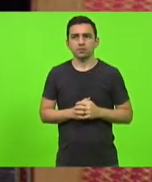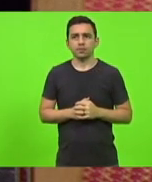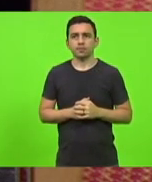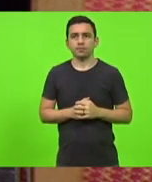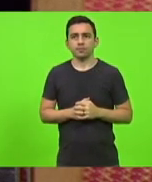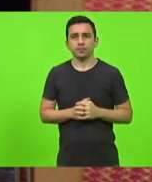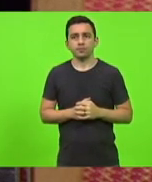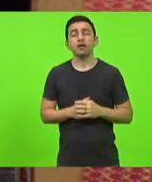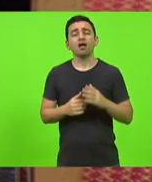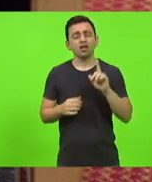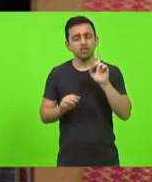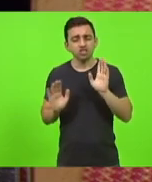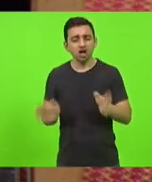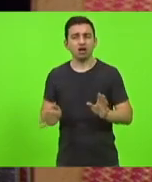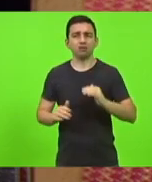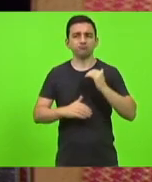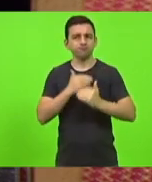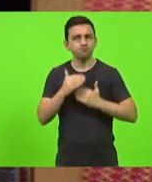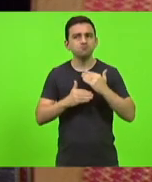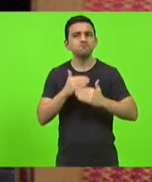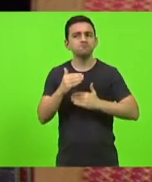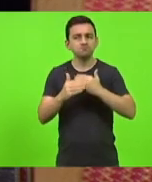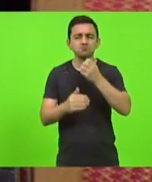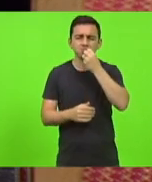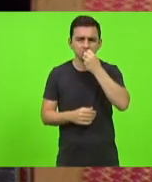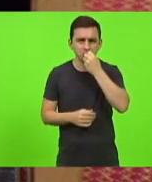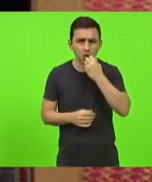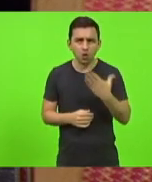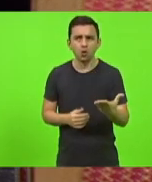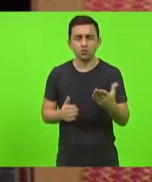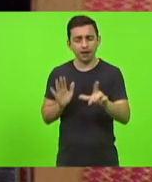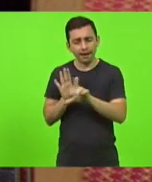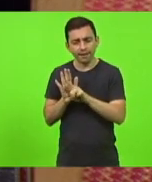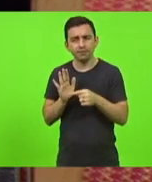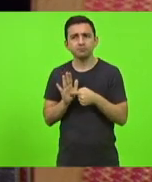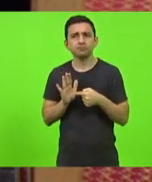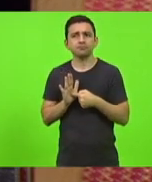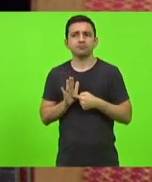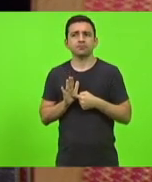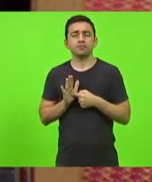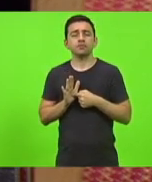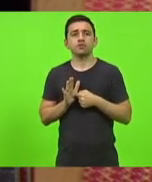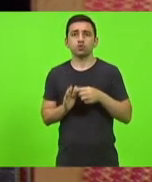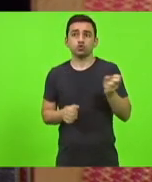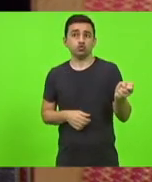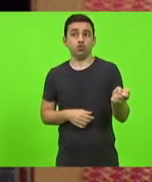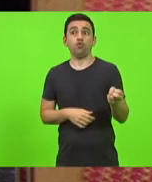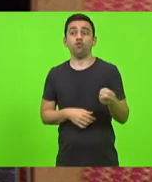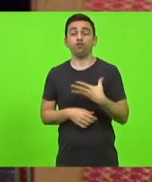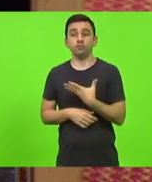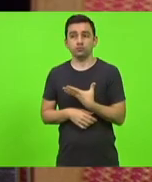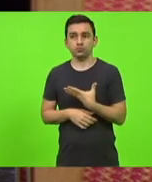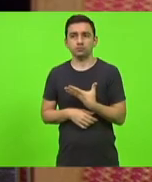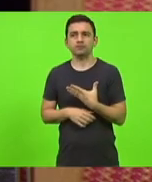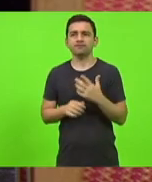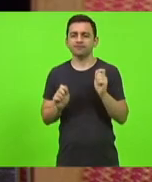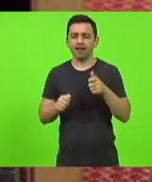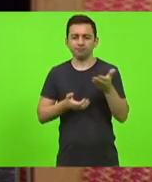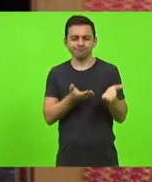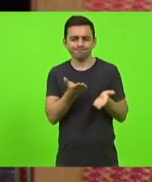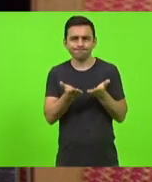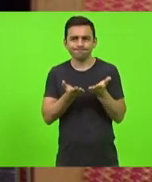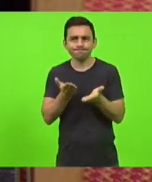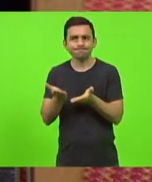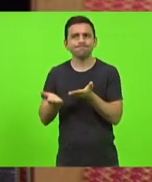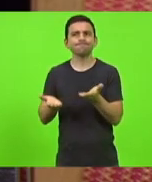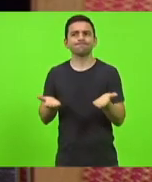É um avanço, é uma legislação moderna e que vai atender, como eu